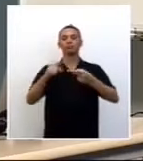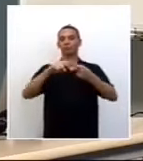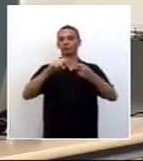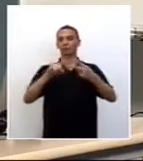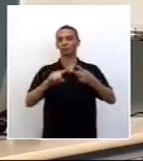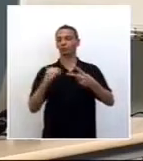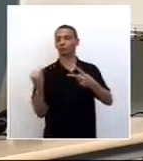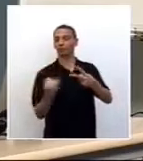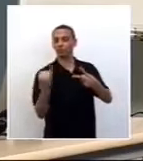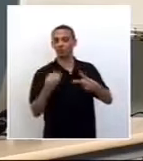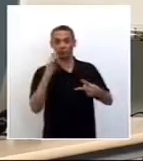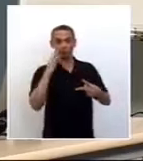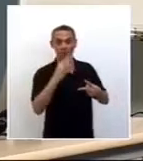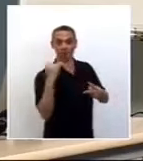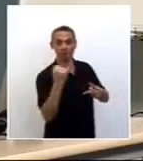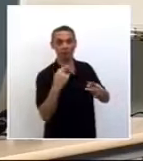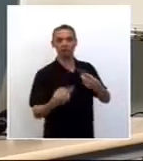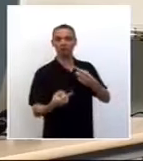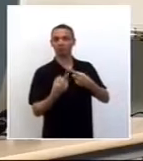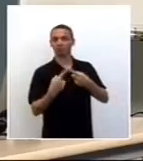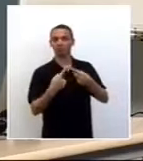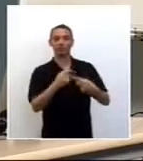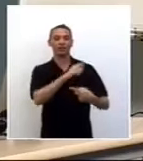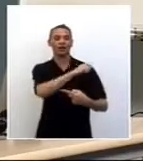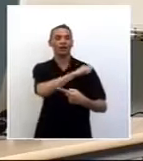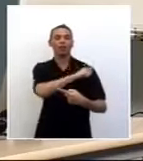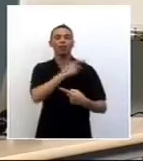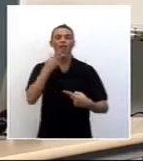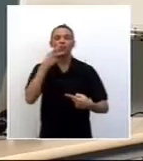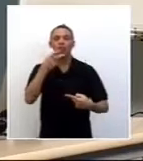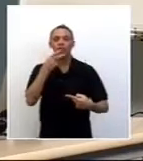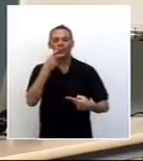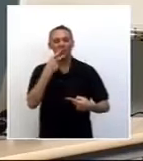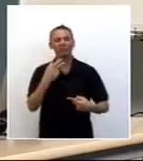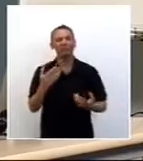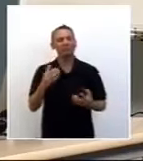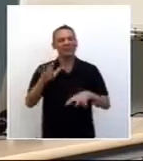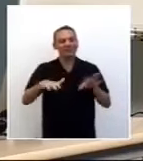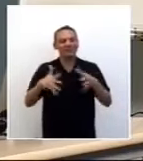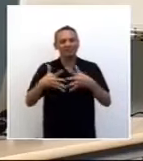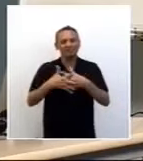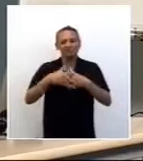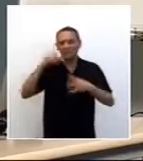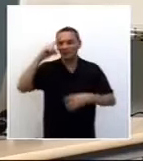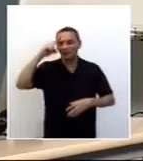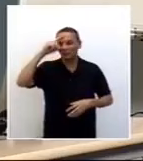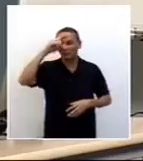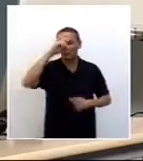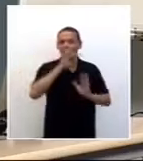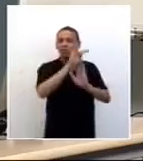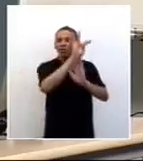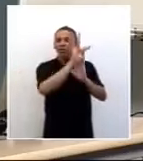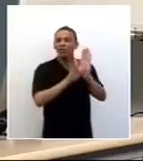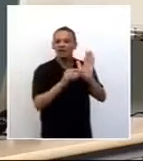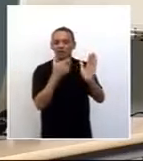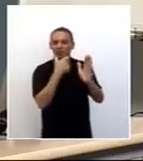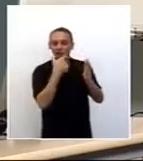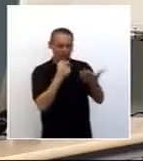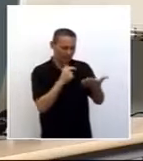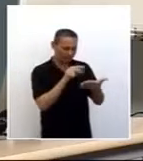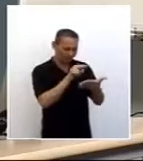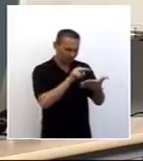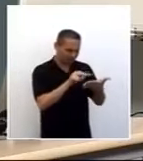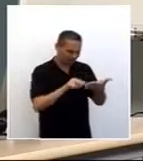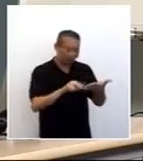conversas só me O que foi uma os alunos falam que ainda possuem dificuldades de ler um texto em inglês mesmo